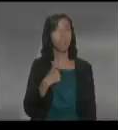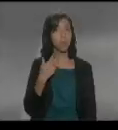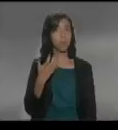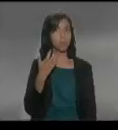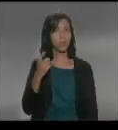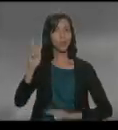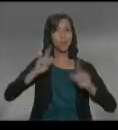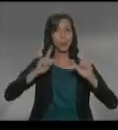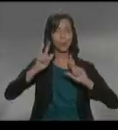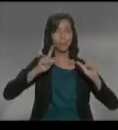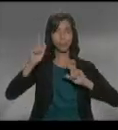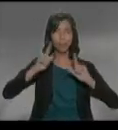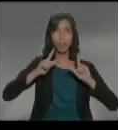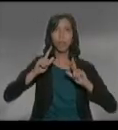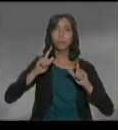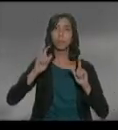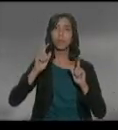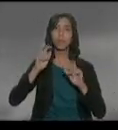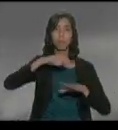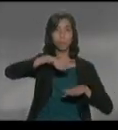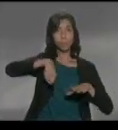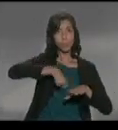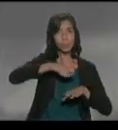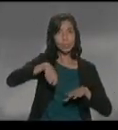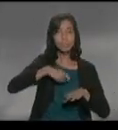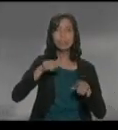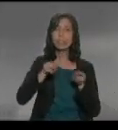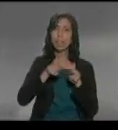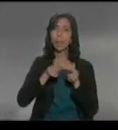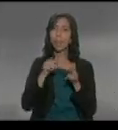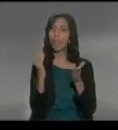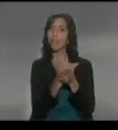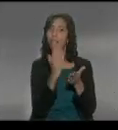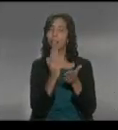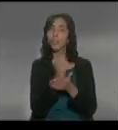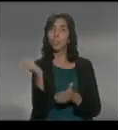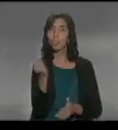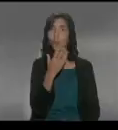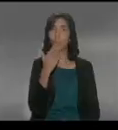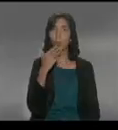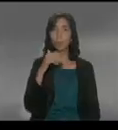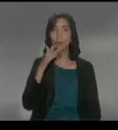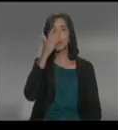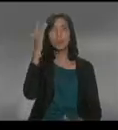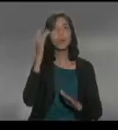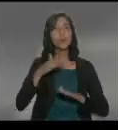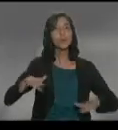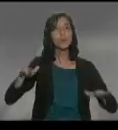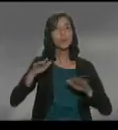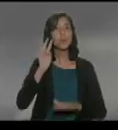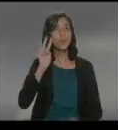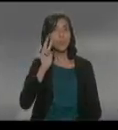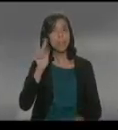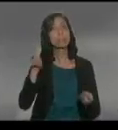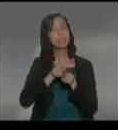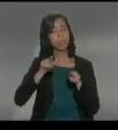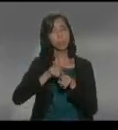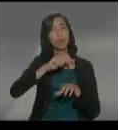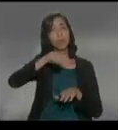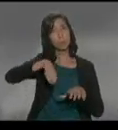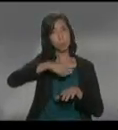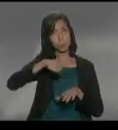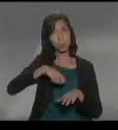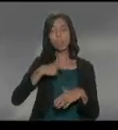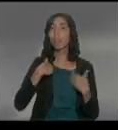Eu quero ter um programa de TV que eu possa cozinhar e fazer novas receitas para todo mundo ver minhas receitas e também